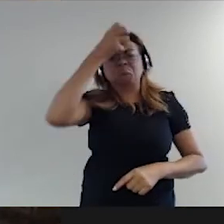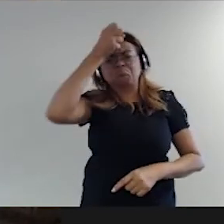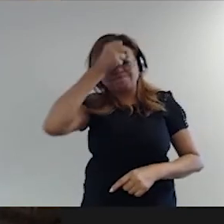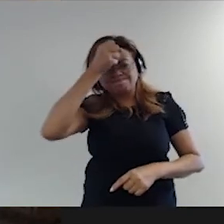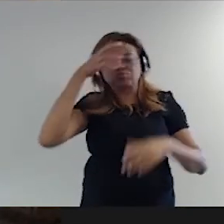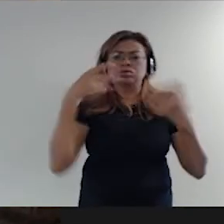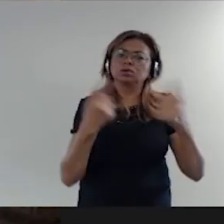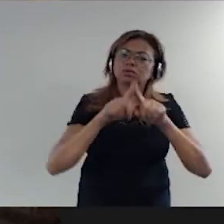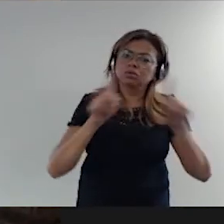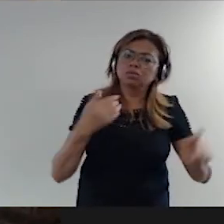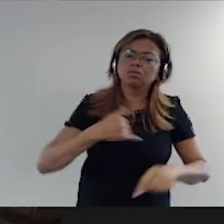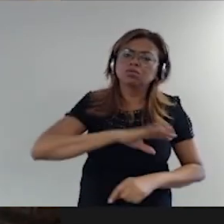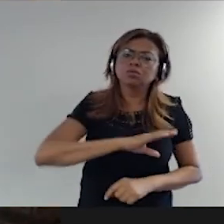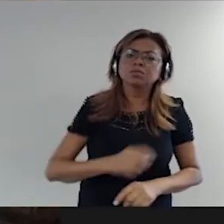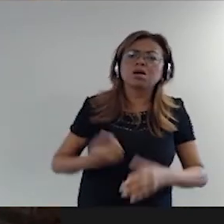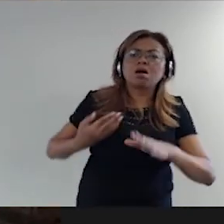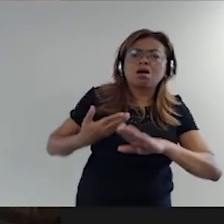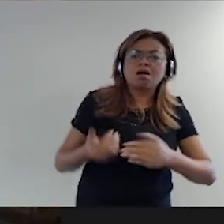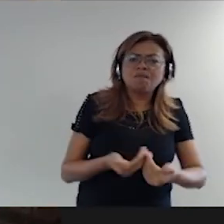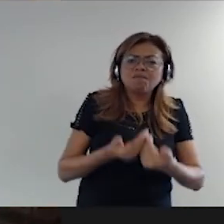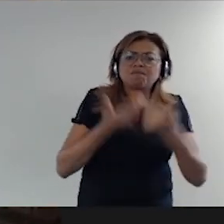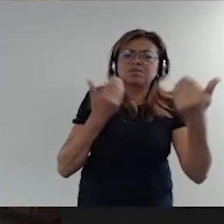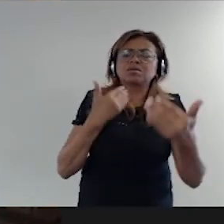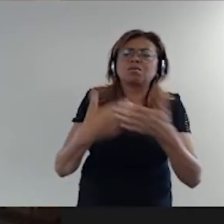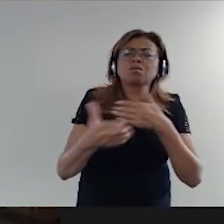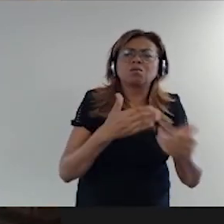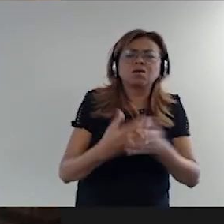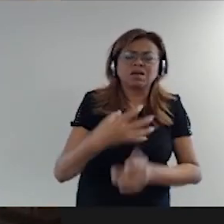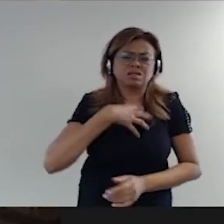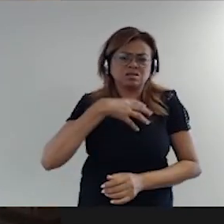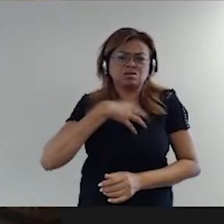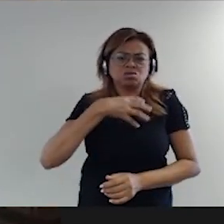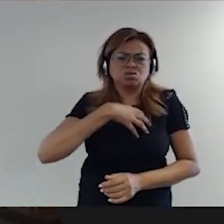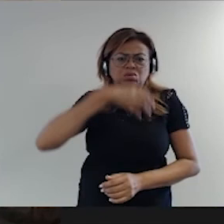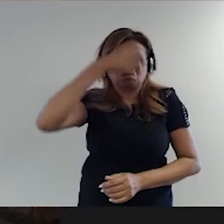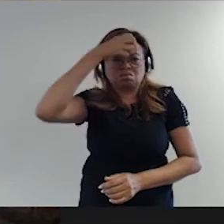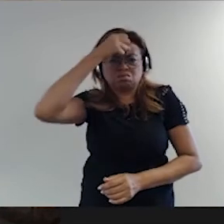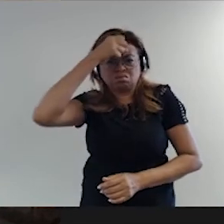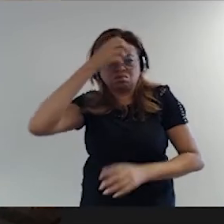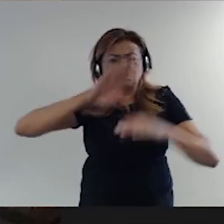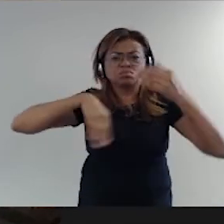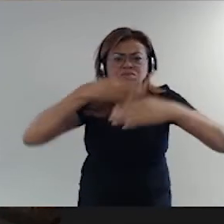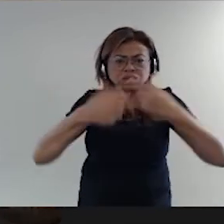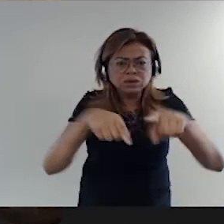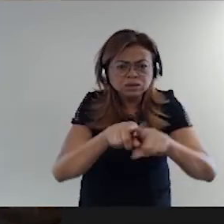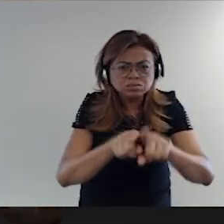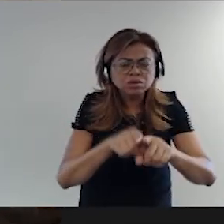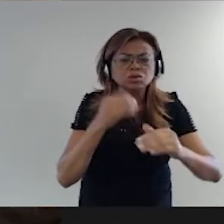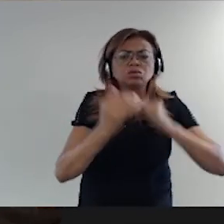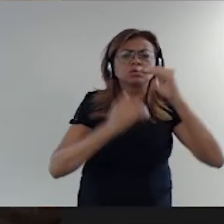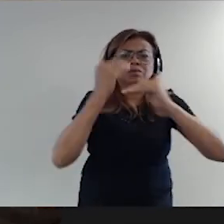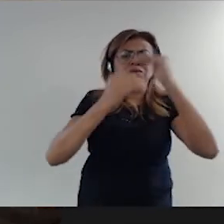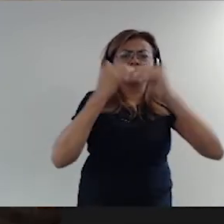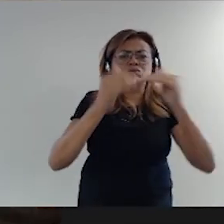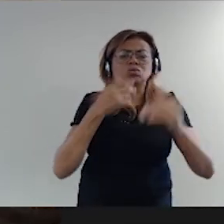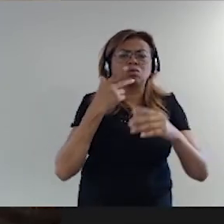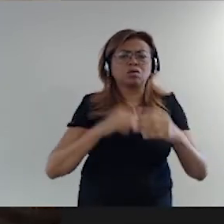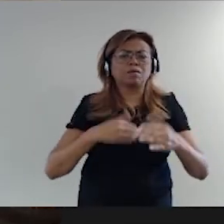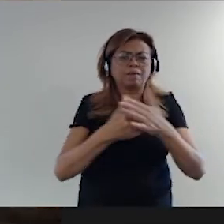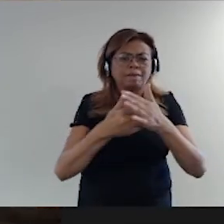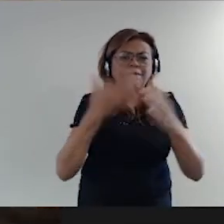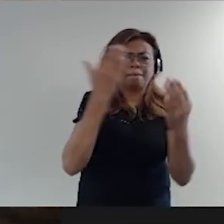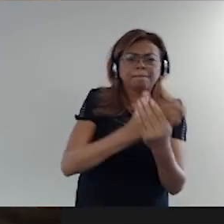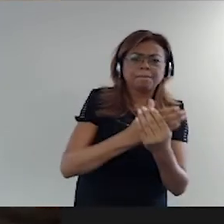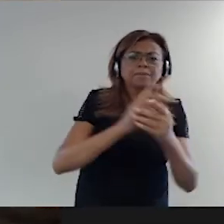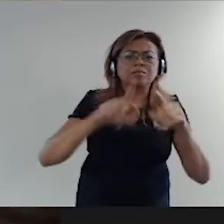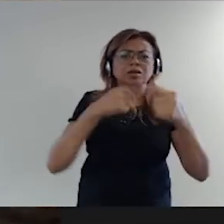Nós vamos afastar qualquer sentimento de vingança, nós vamos afastar qualquer desejo de construir leis pensando em